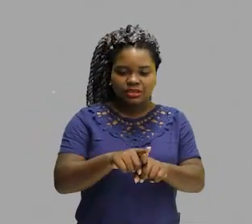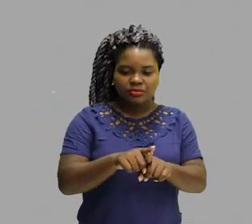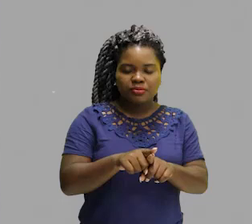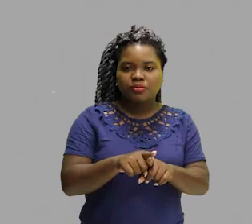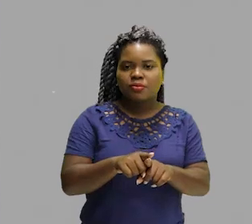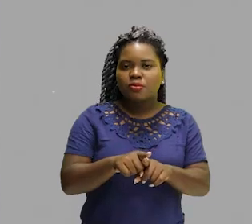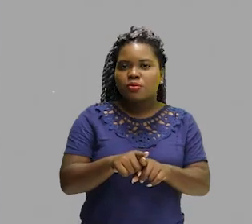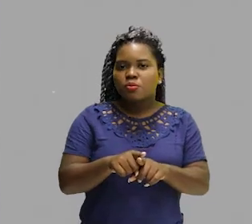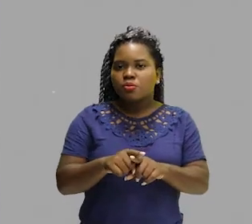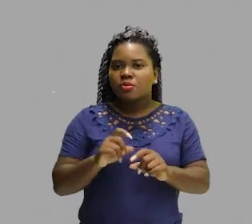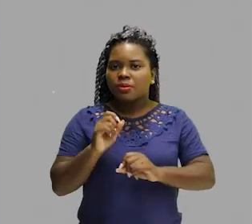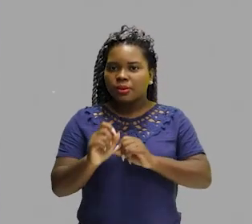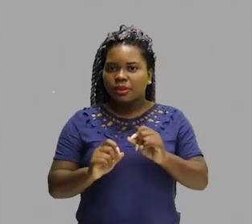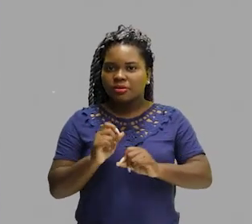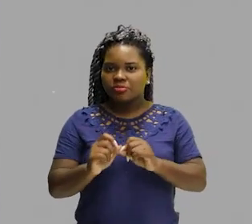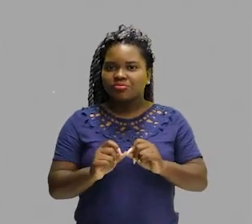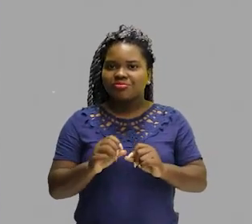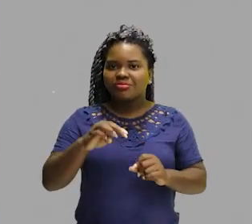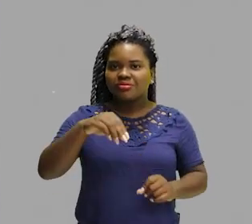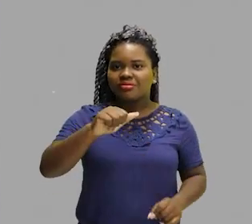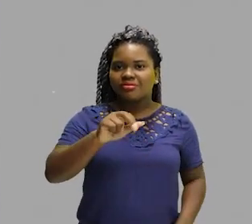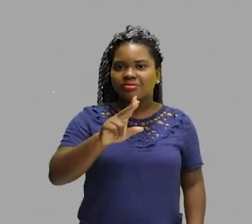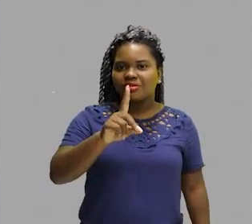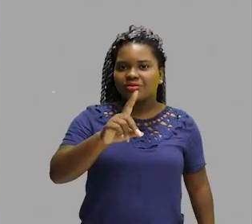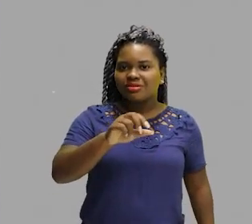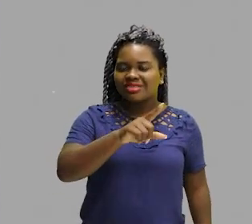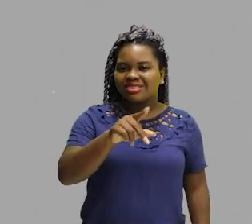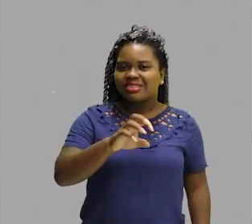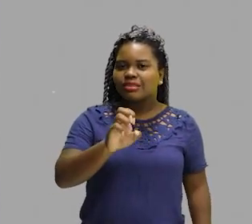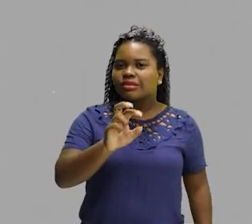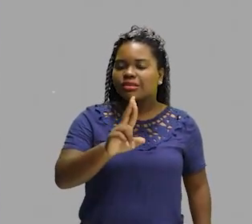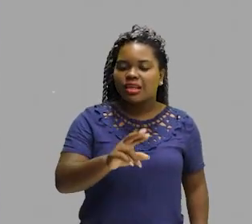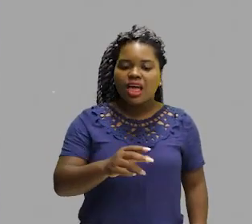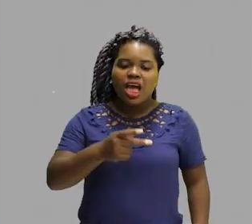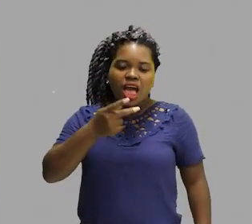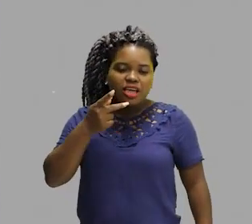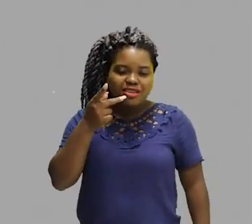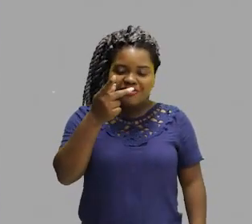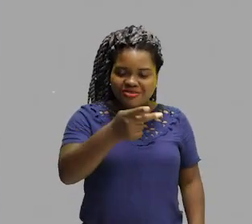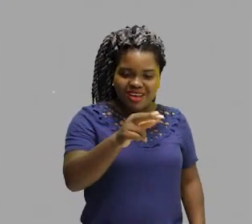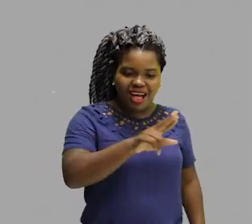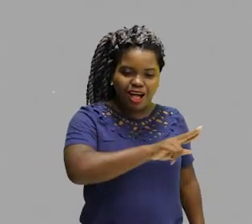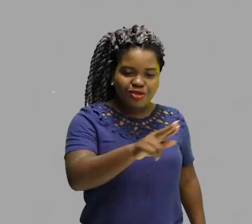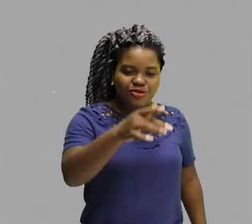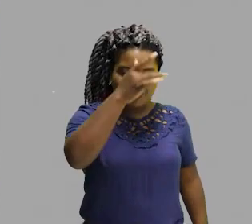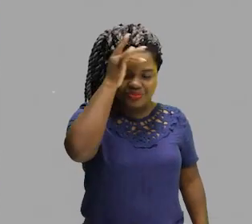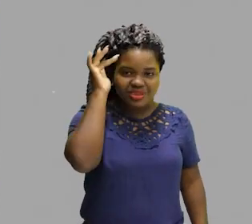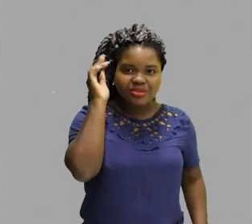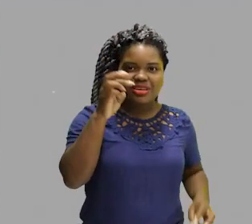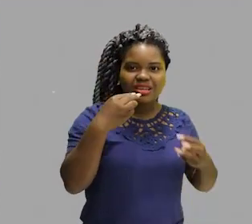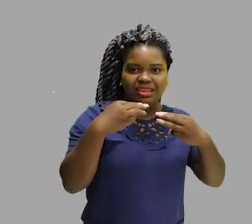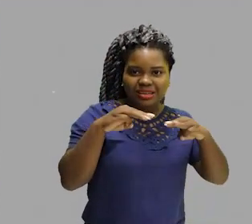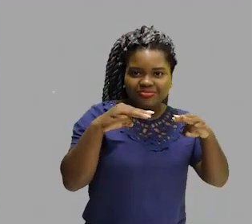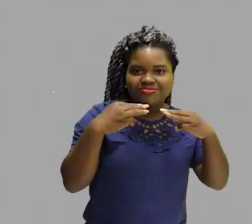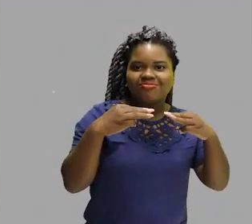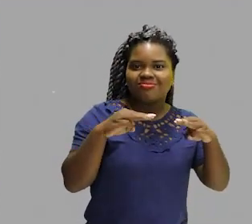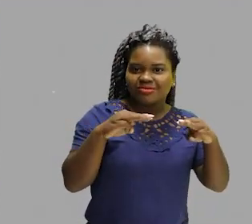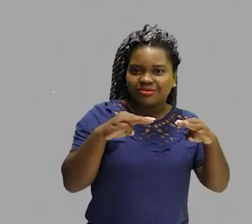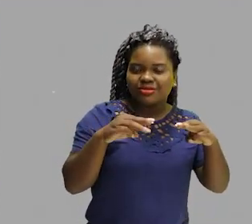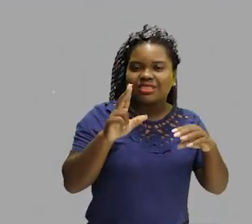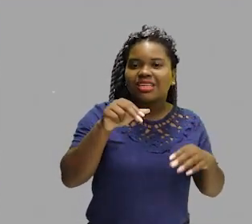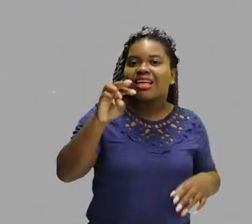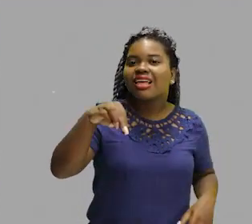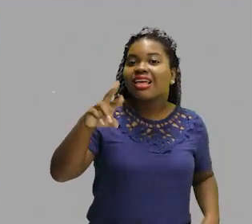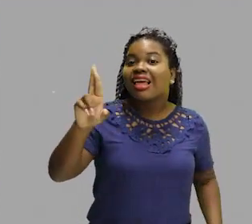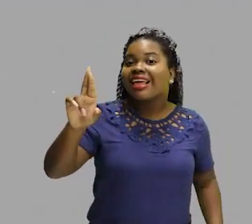aliás, não, é escárnio, né? Não fala o nome de ninguém. E a de maldizer é a que fala o nome da pessoa. Eu trouxe a música da Rita, lembra da música da Rita?